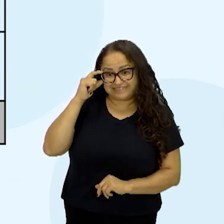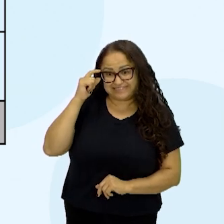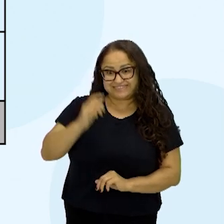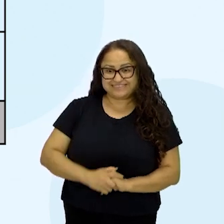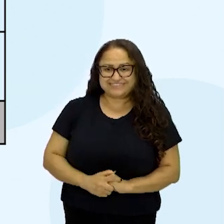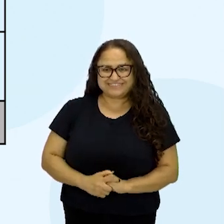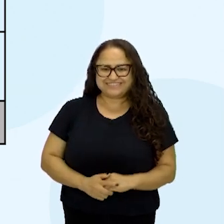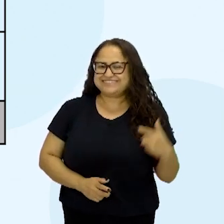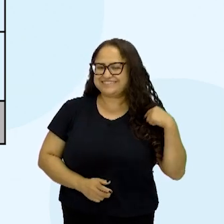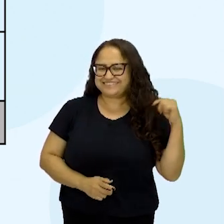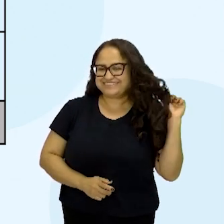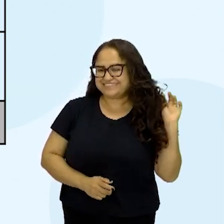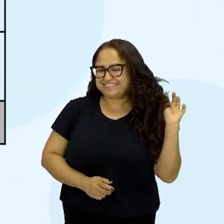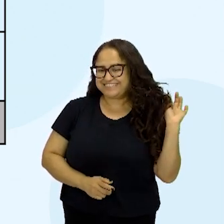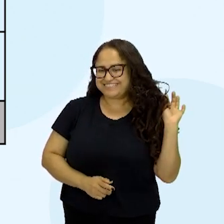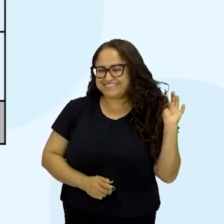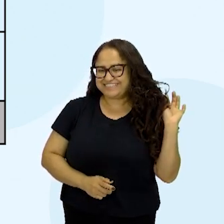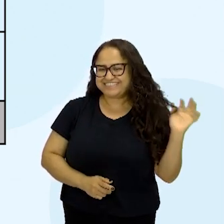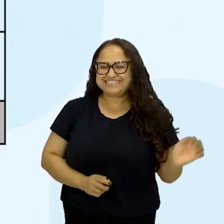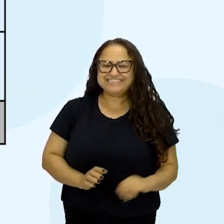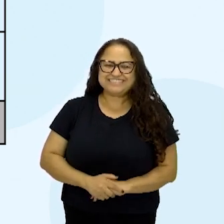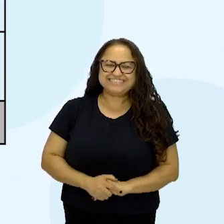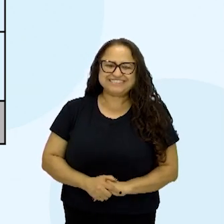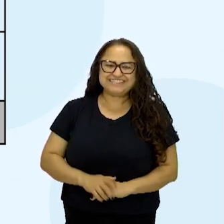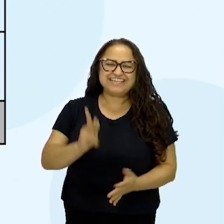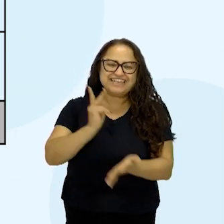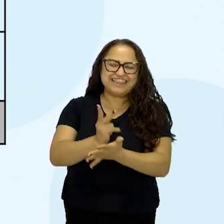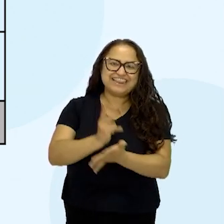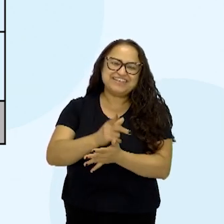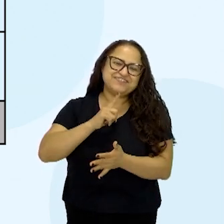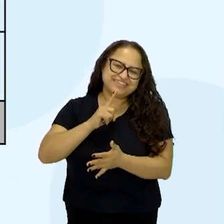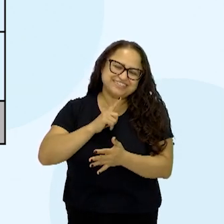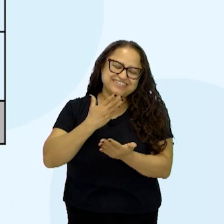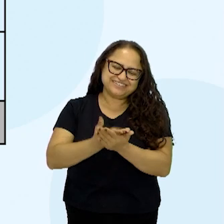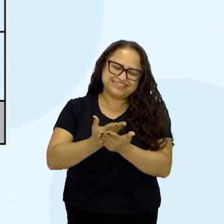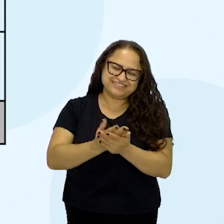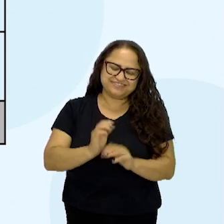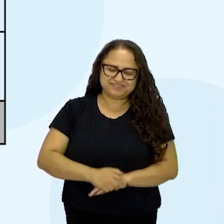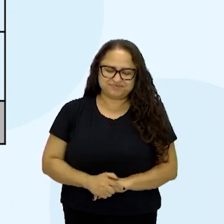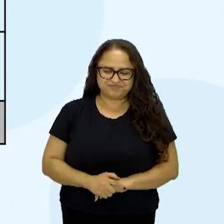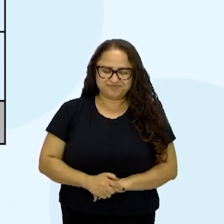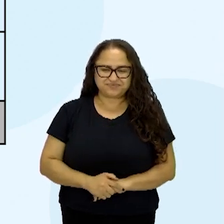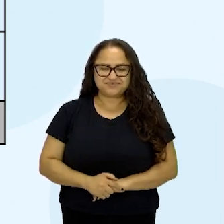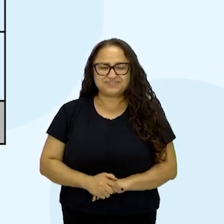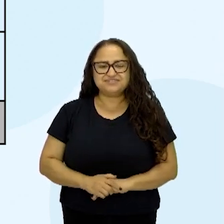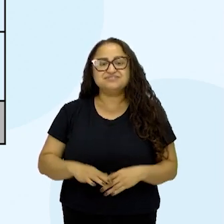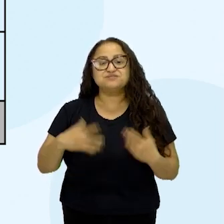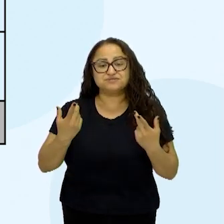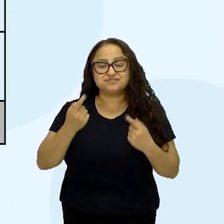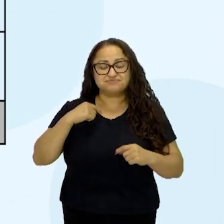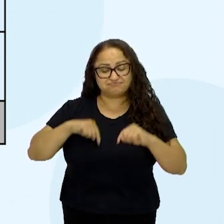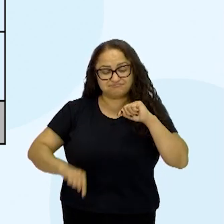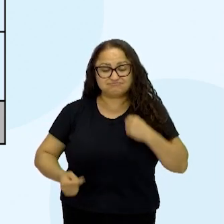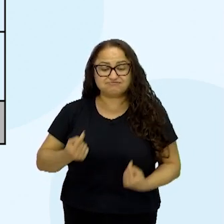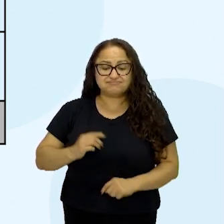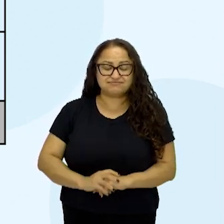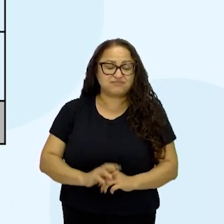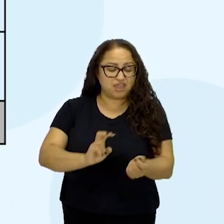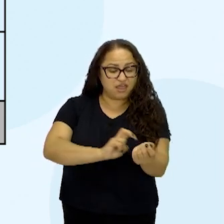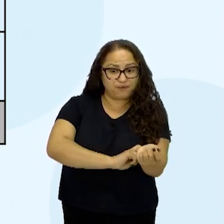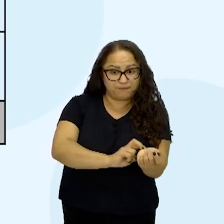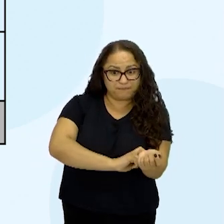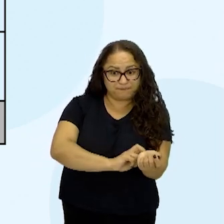cabelo. Esse tópico sempre entra nessa aula, right? Metabolismo, ok, metabolismo, sistema nervoso